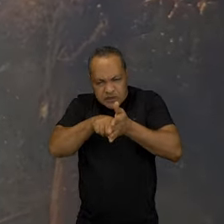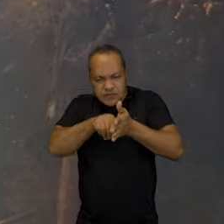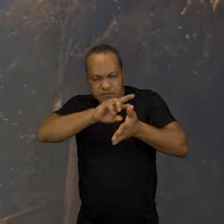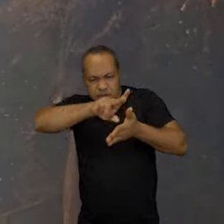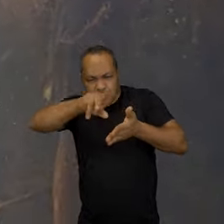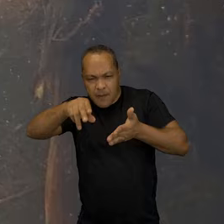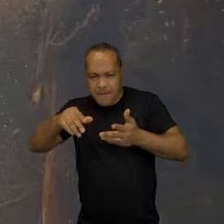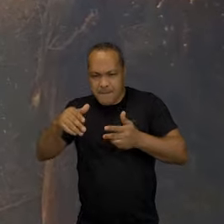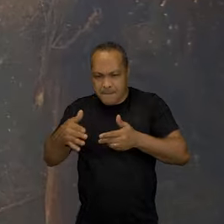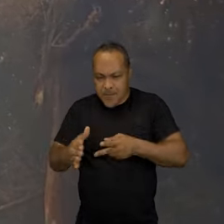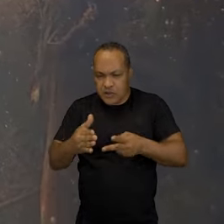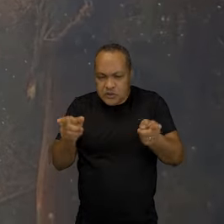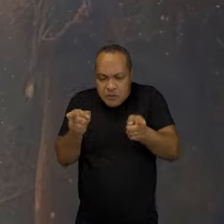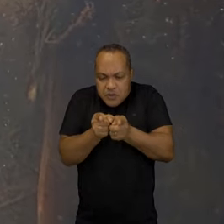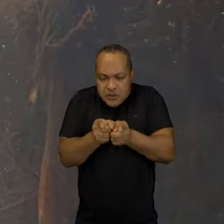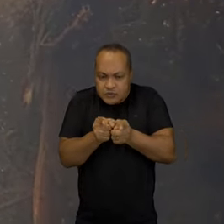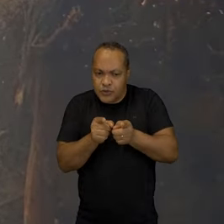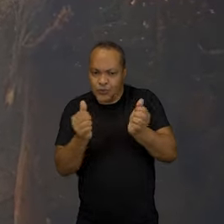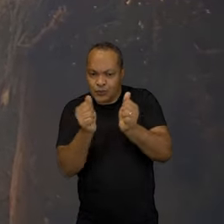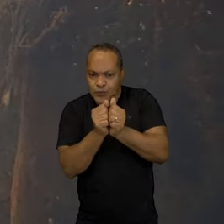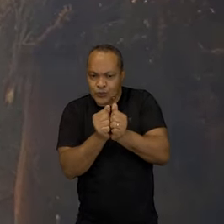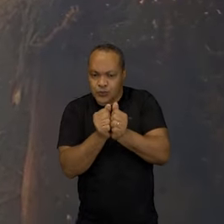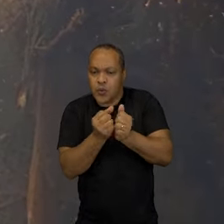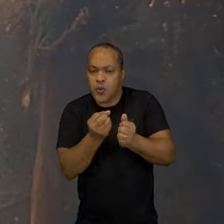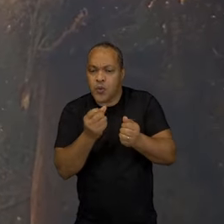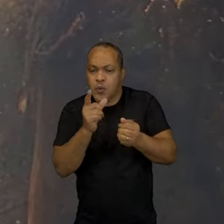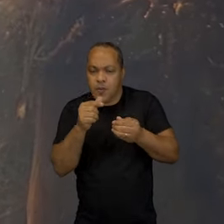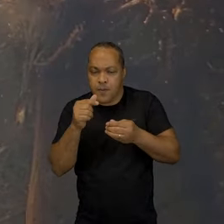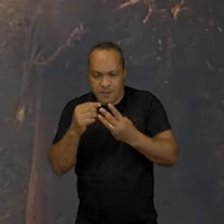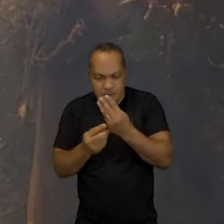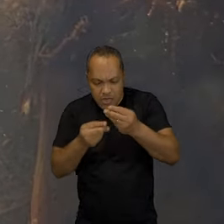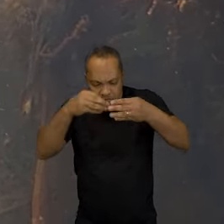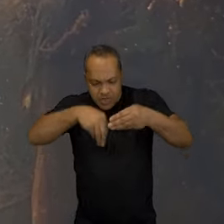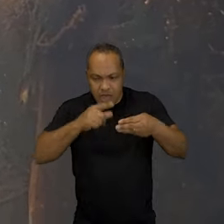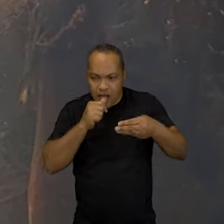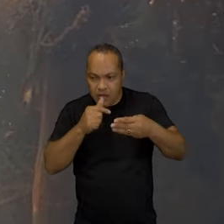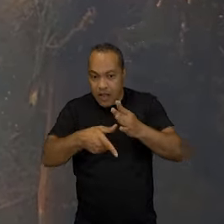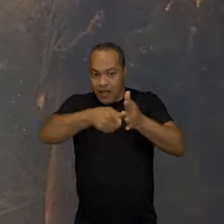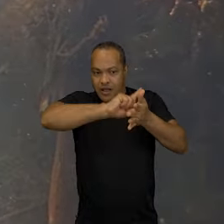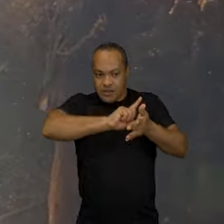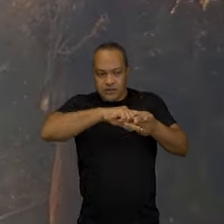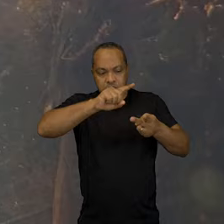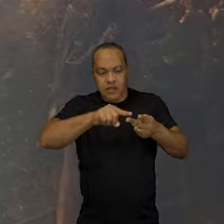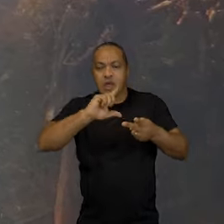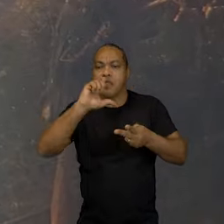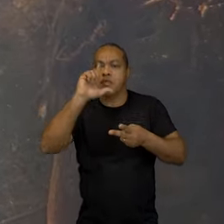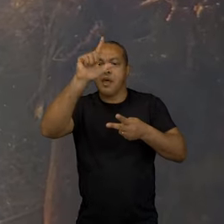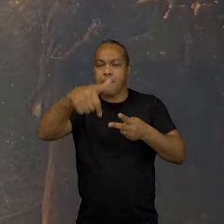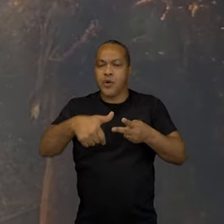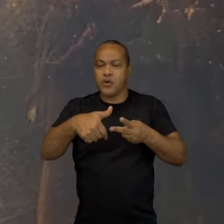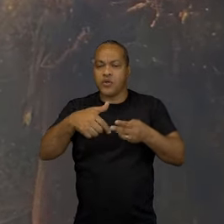de pequeno porte que vivem associados a plantas aquáticas antes e depois